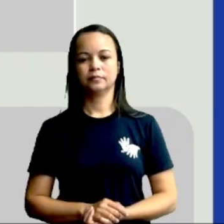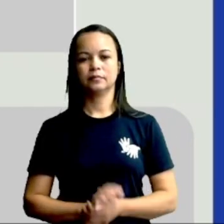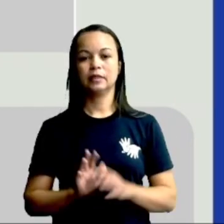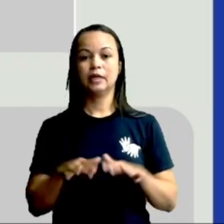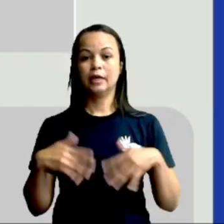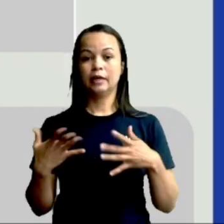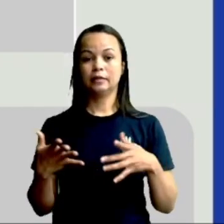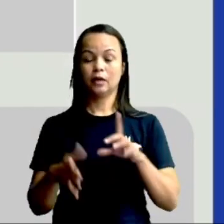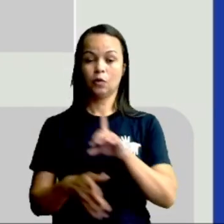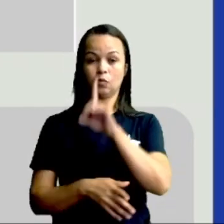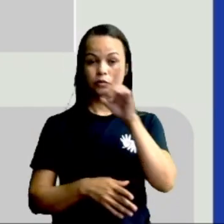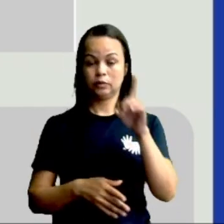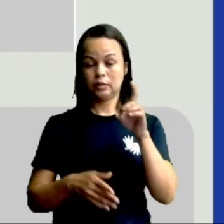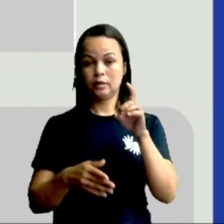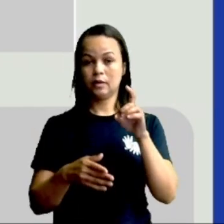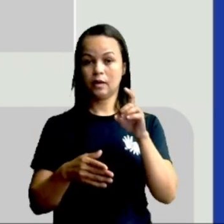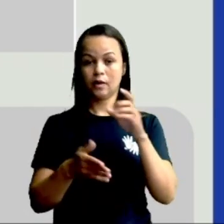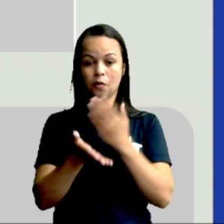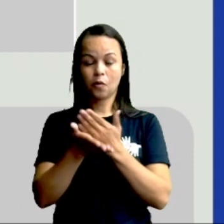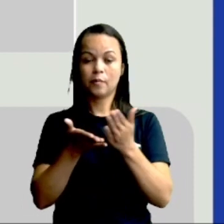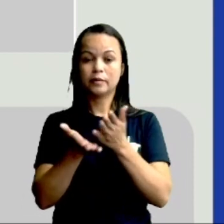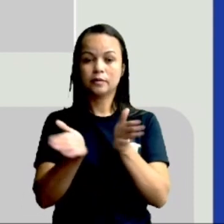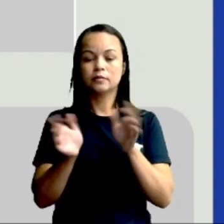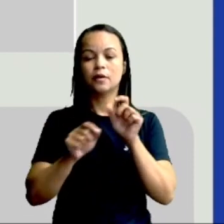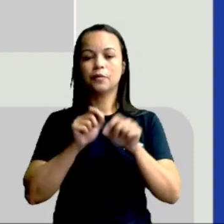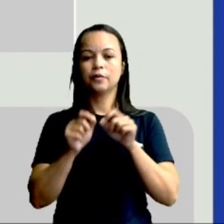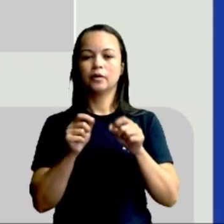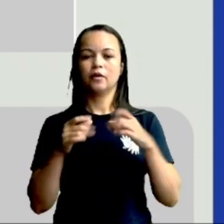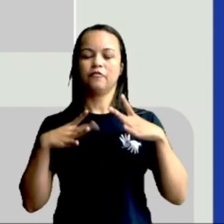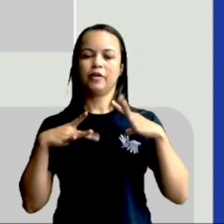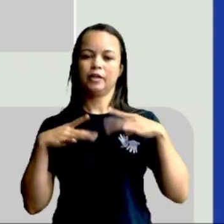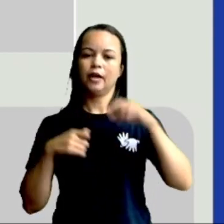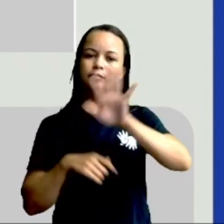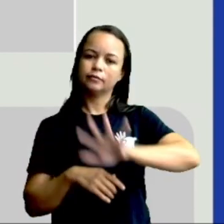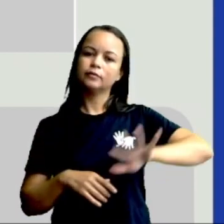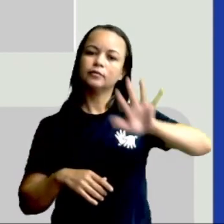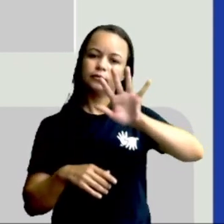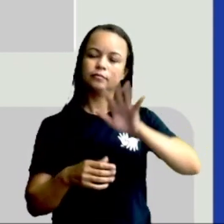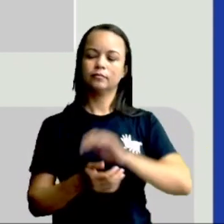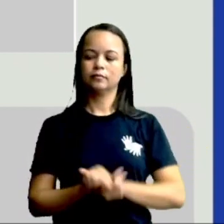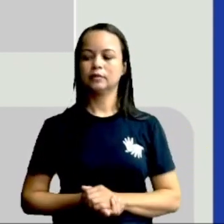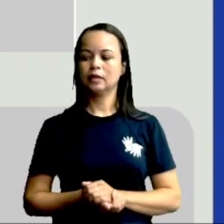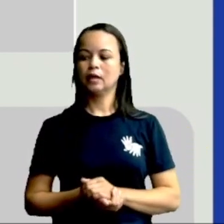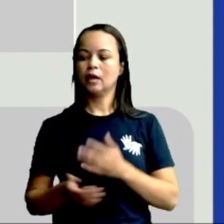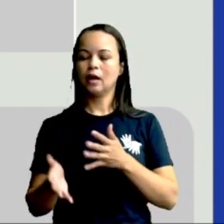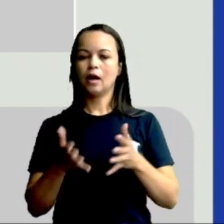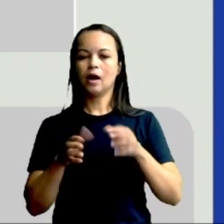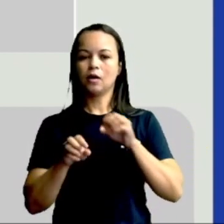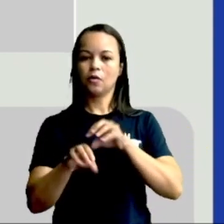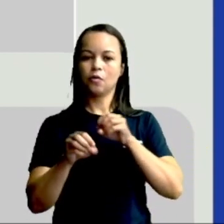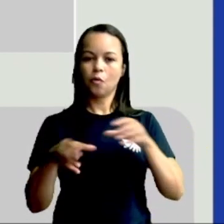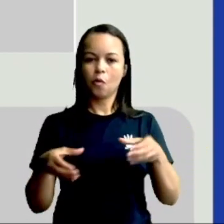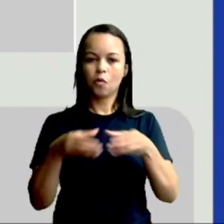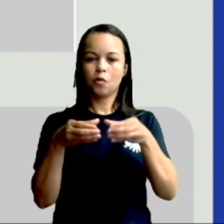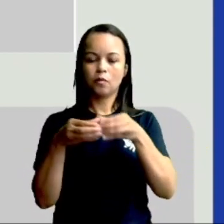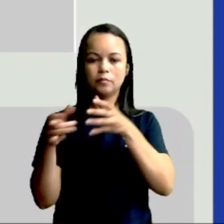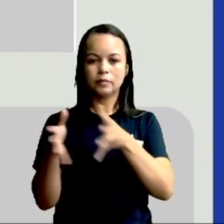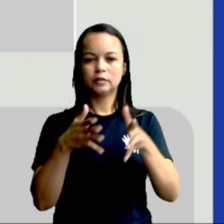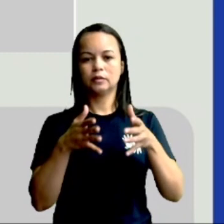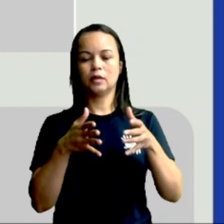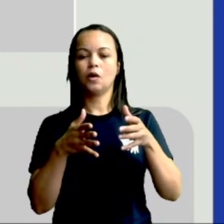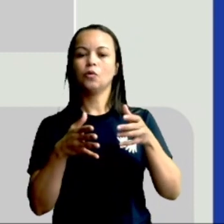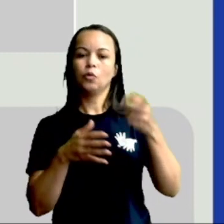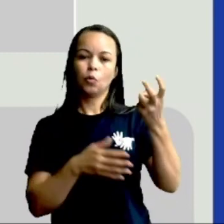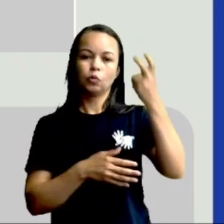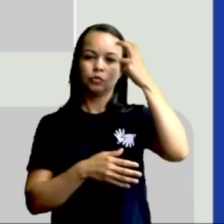Então, a data passa a ser considerada feriado nacional. A Comissão de Educação, Cultura e Esporte